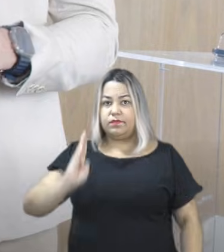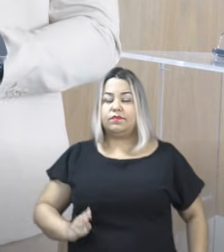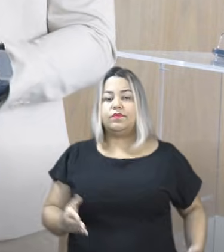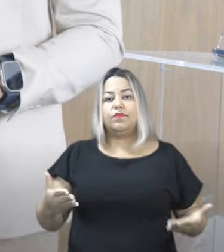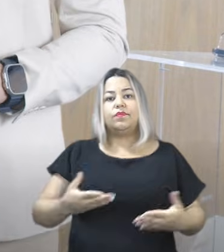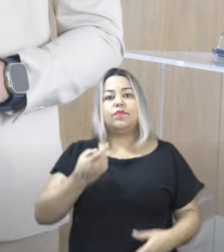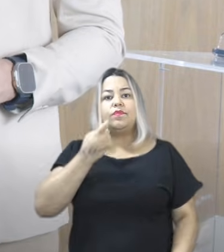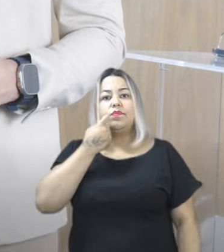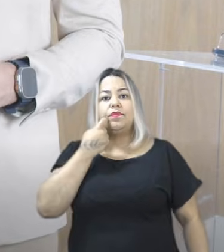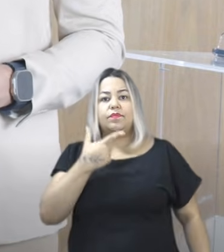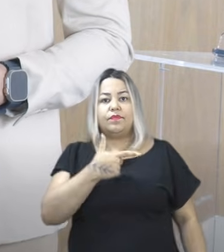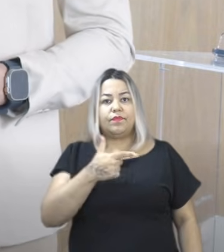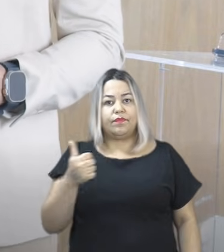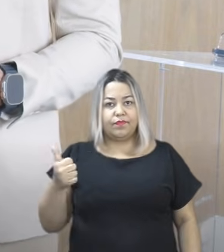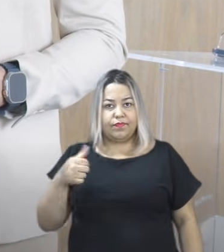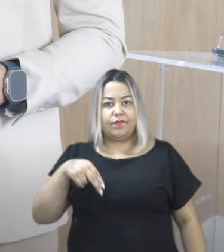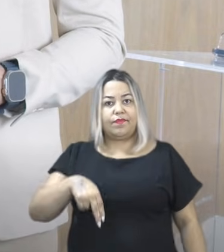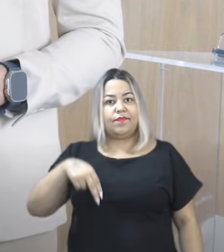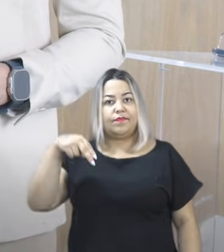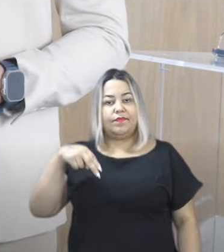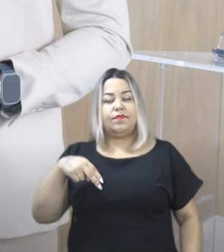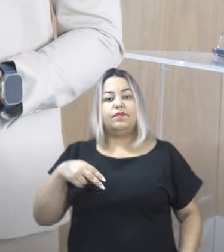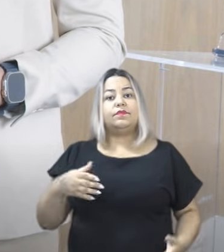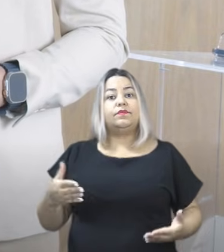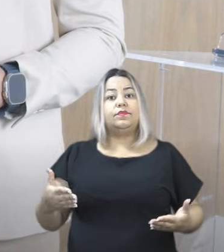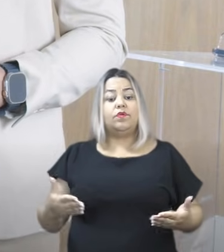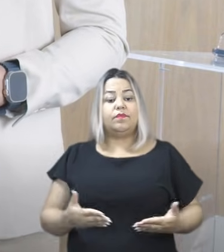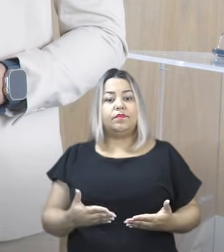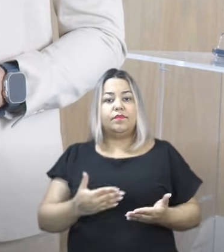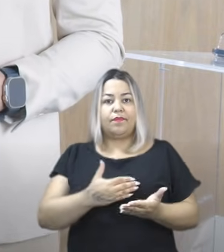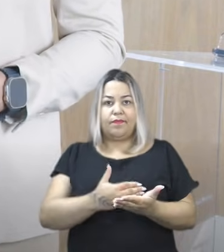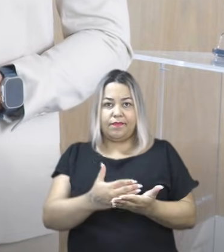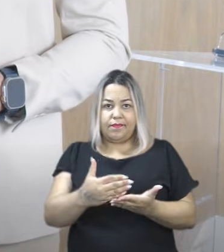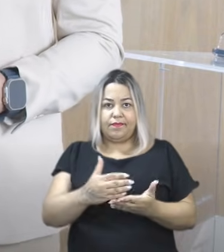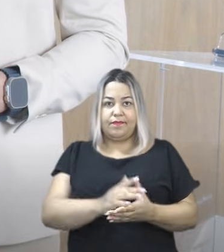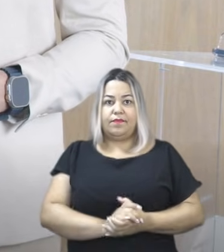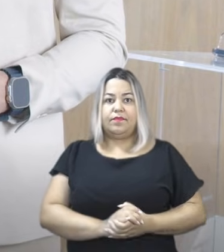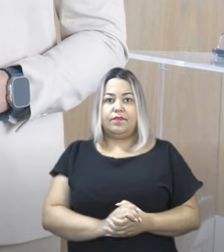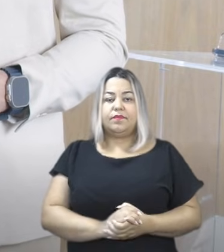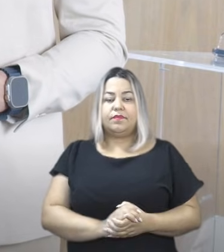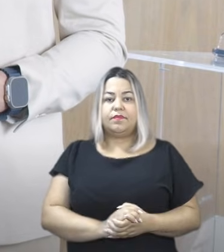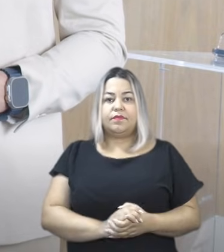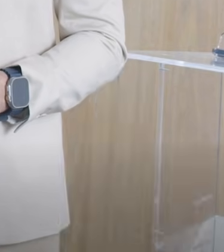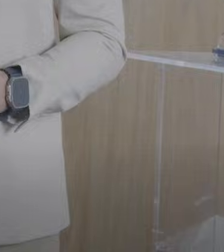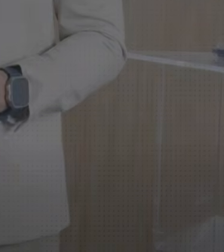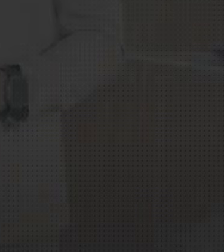é sexta-feira, 21 de novembro e o Jornal PT Brasil já começou.